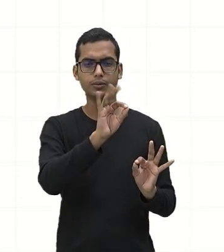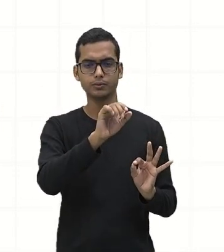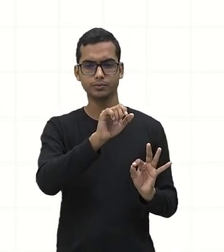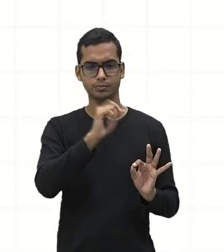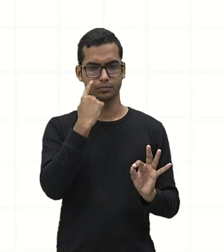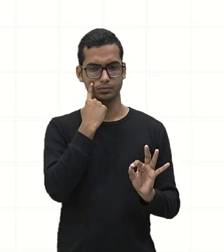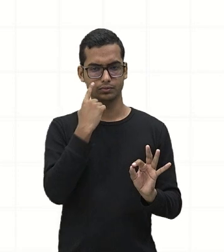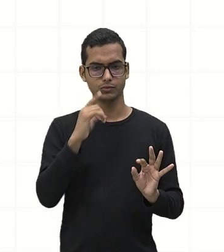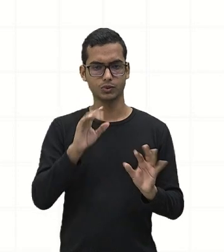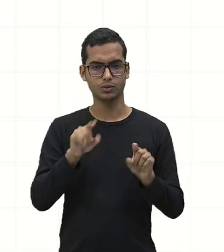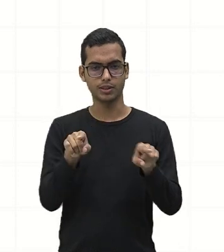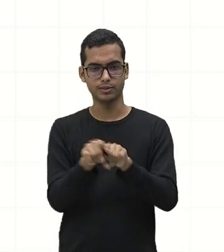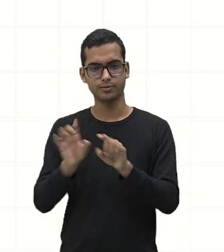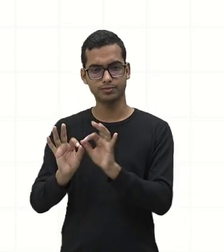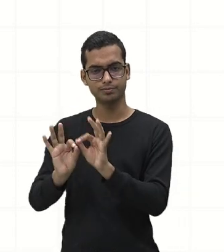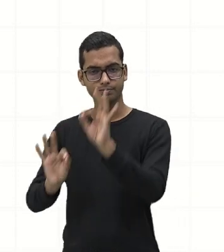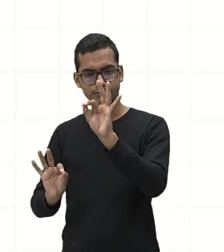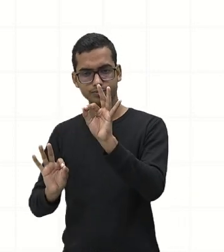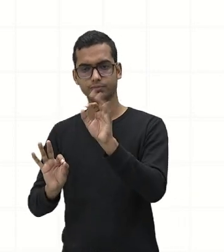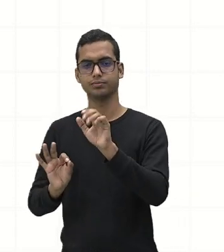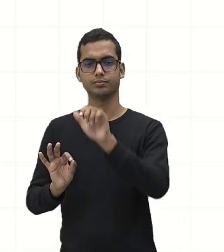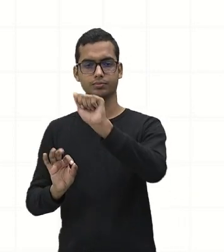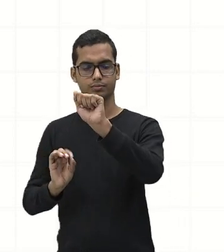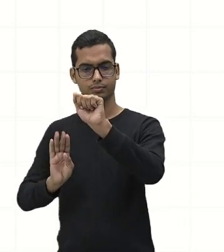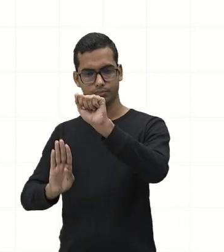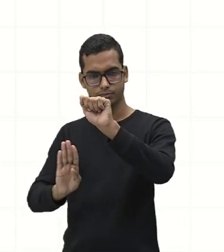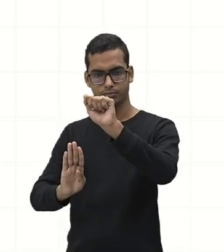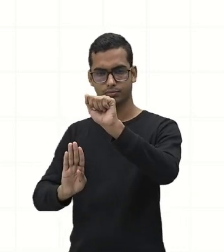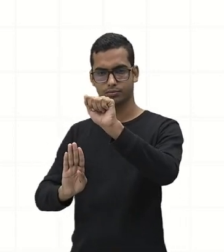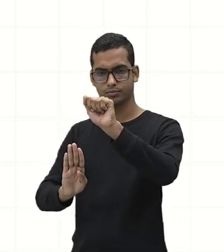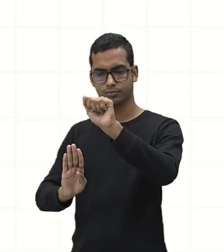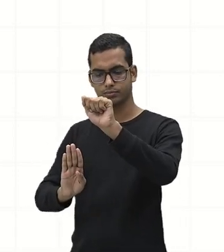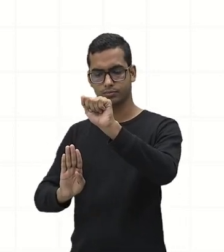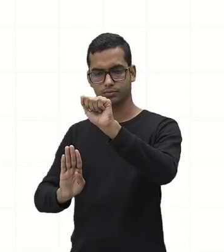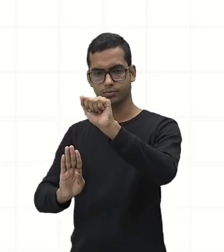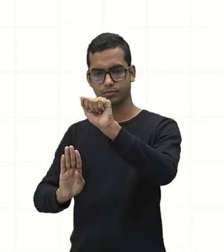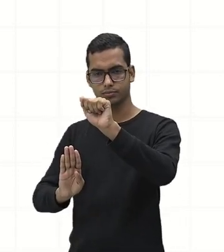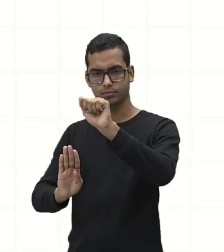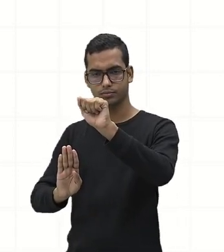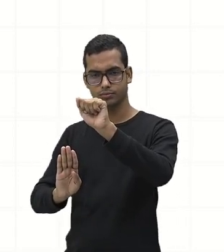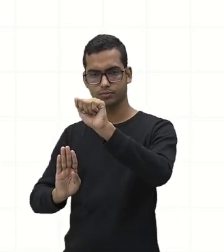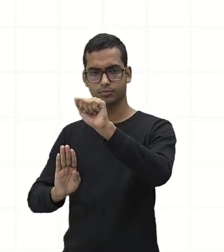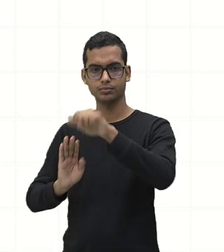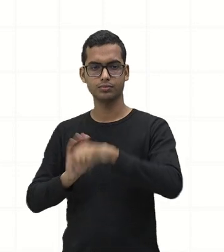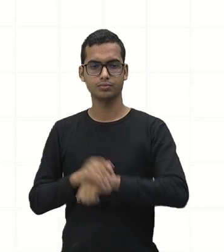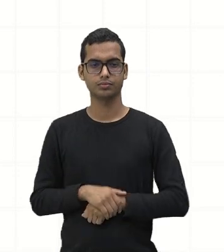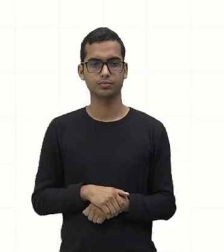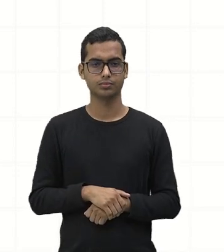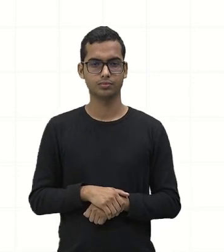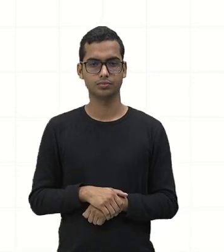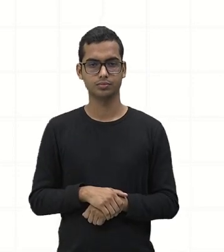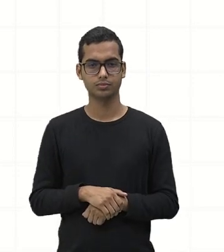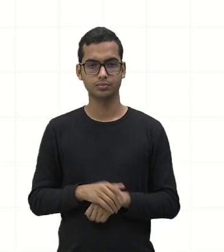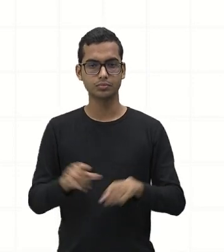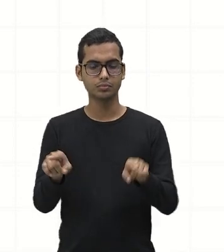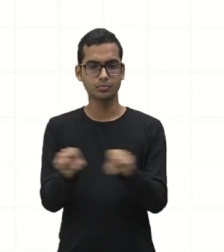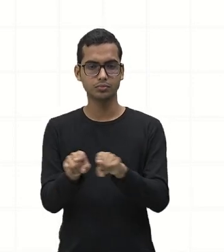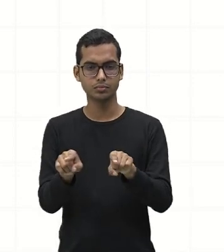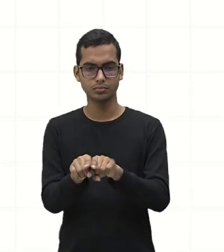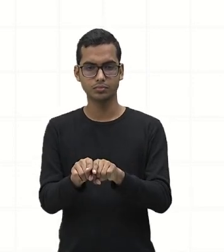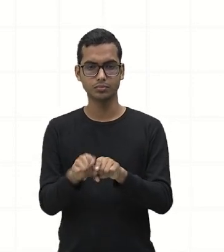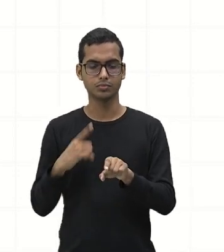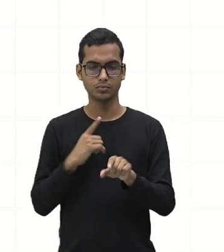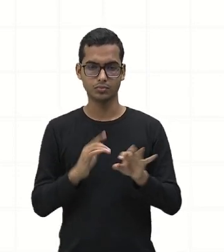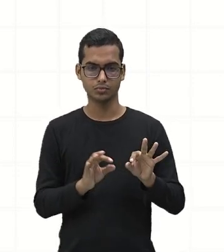tamanho de B até C, tudo bem? Então, ou seja, essa distância aqui em